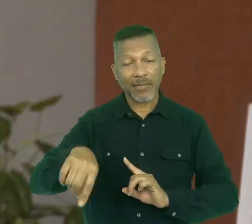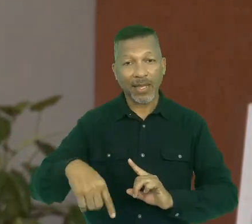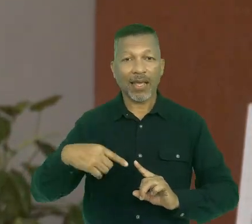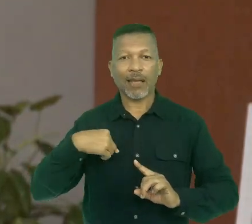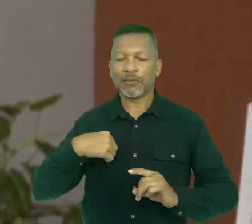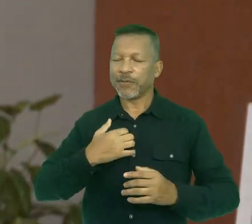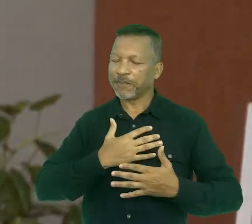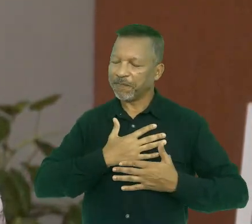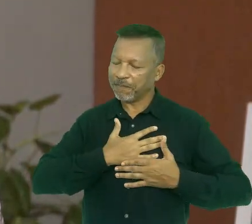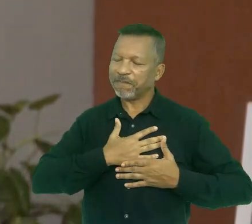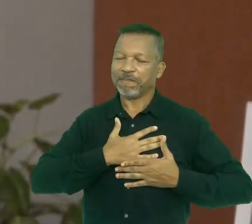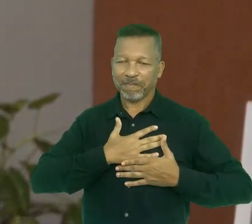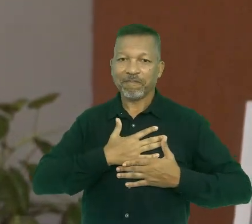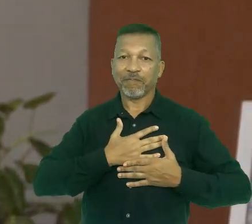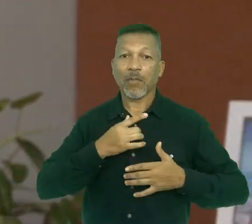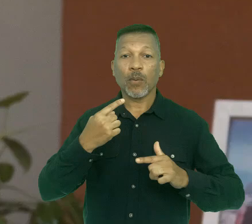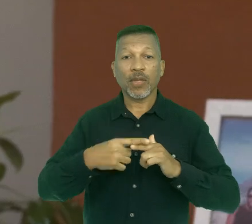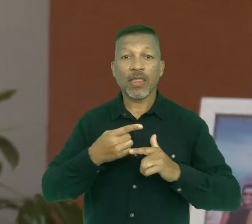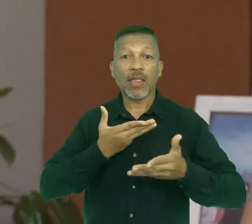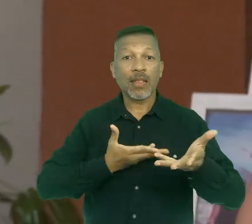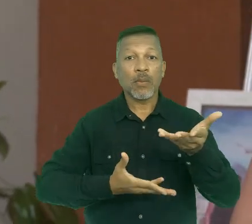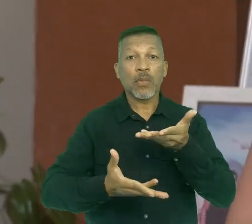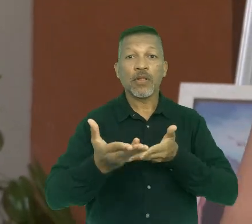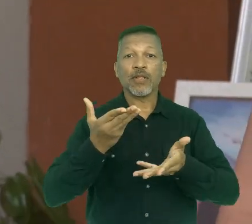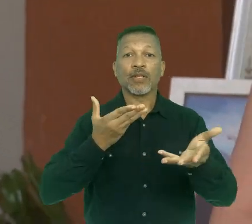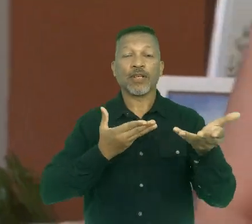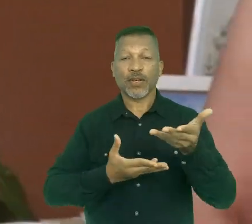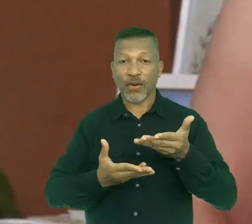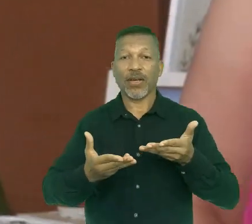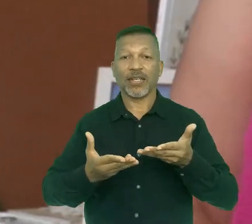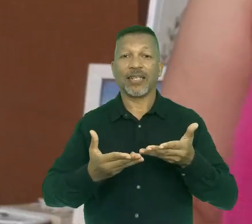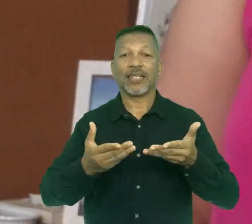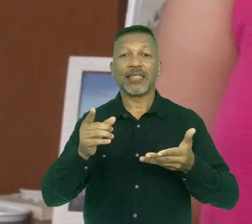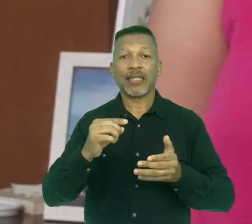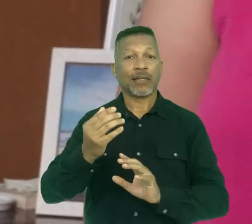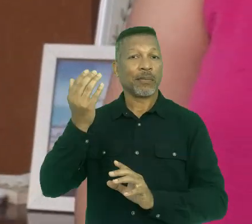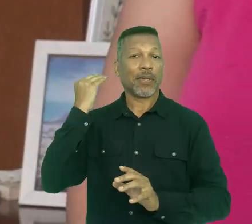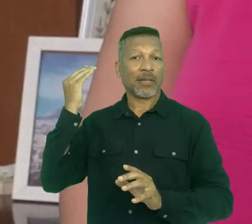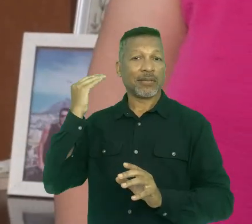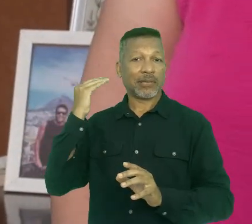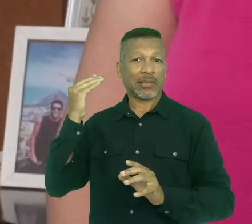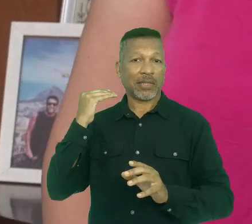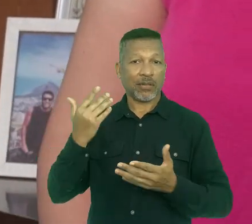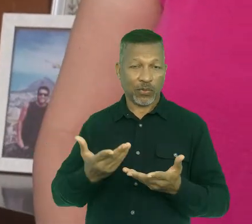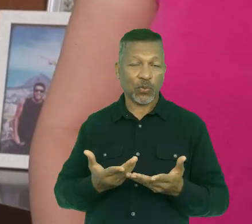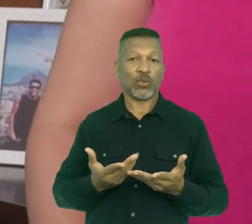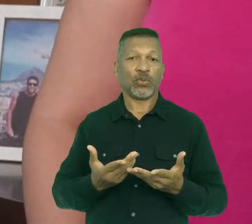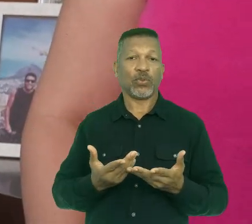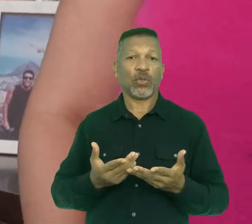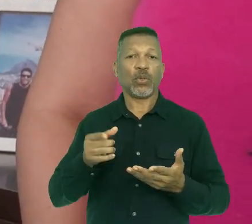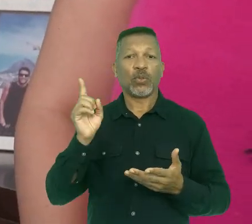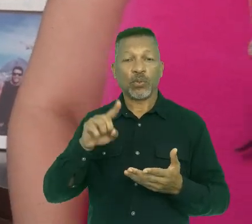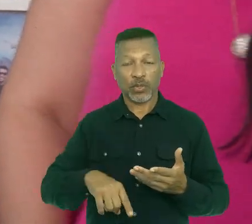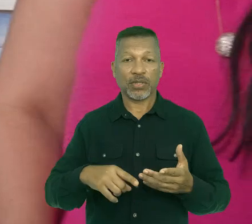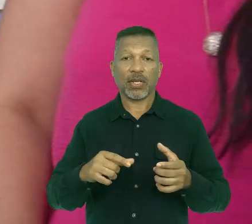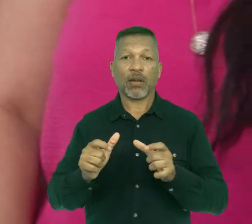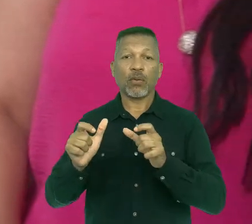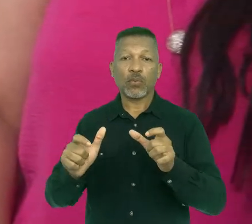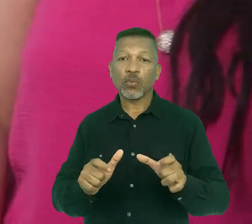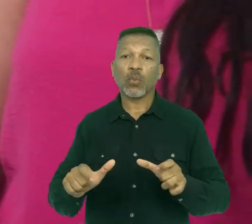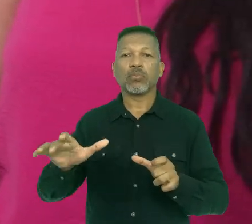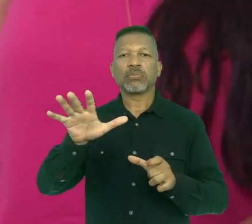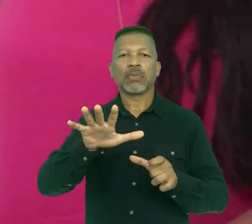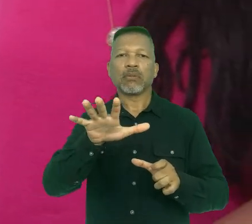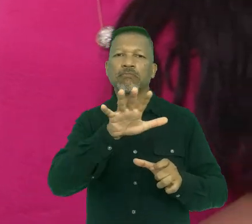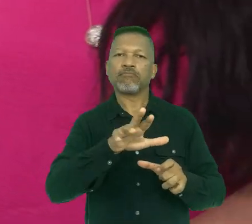é tão gratificante assim, porque existe uma troca muito grande que antes eu, né? Por estar em